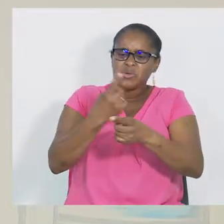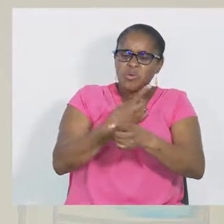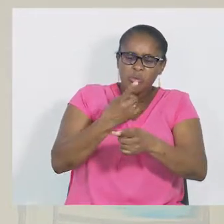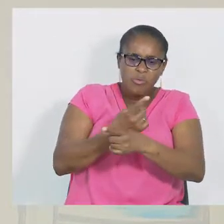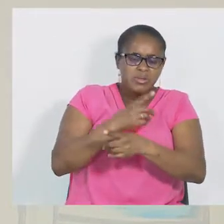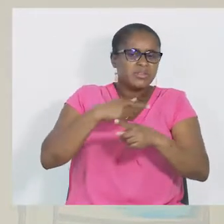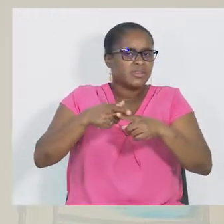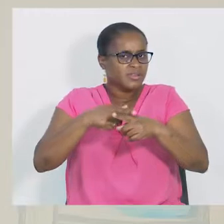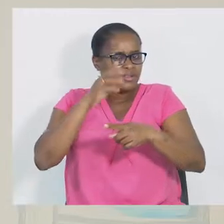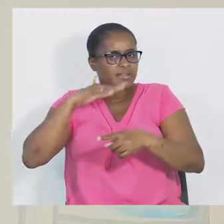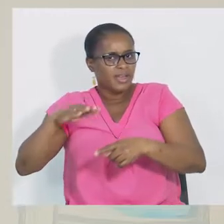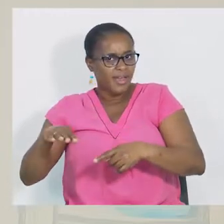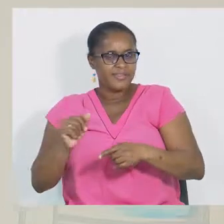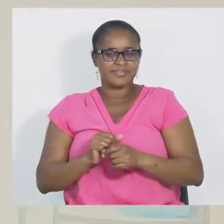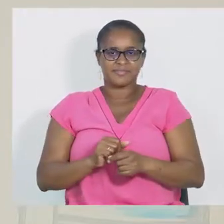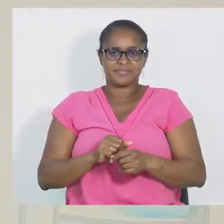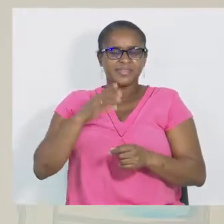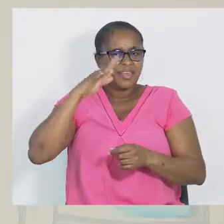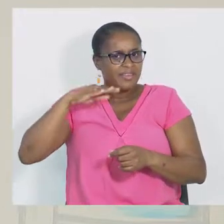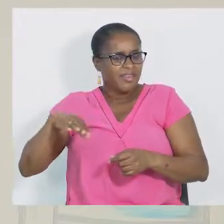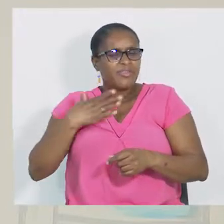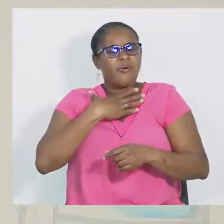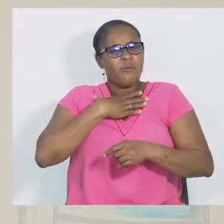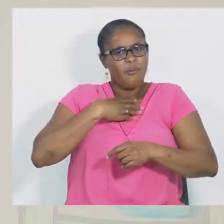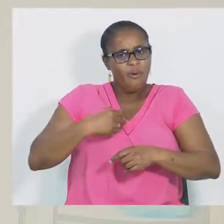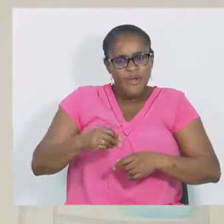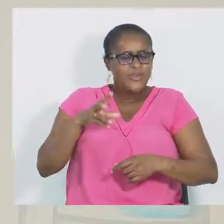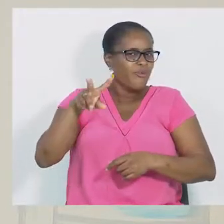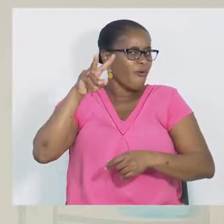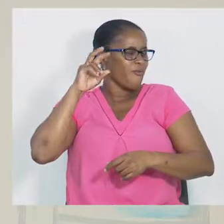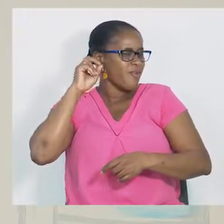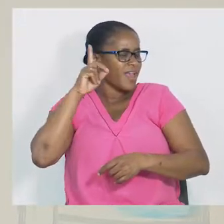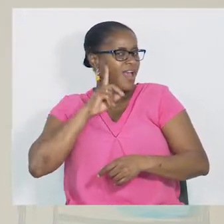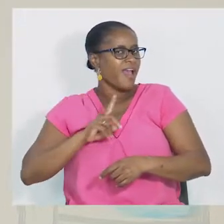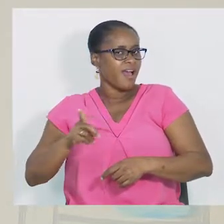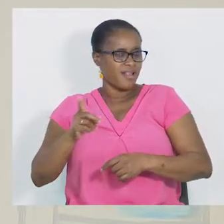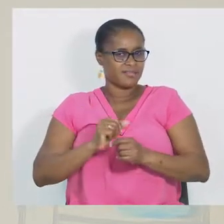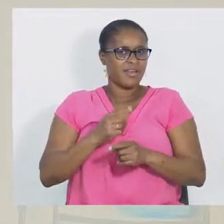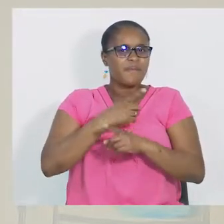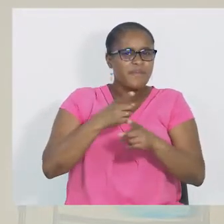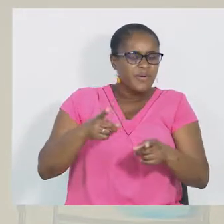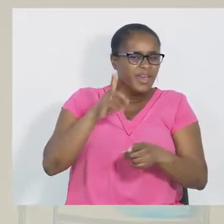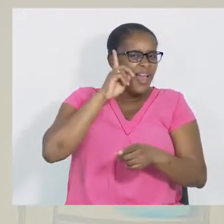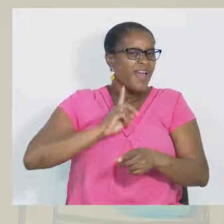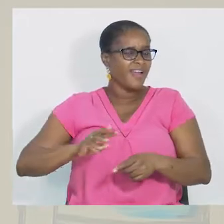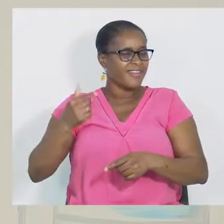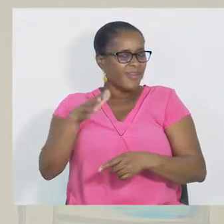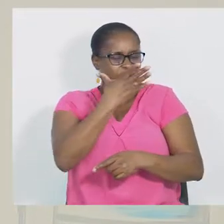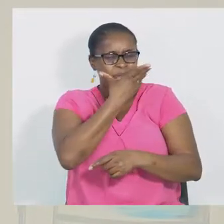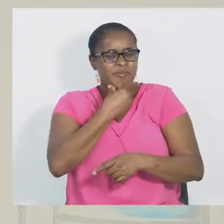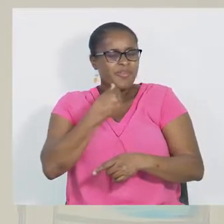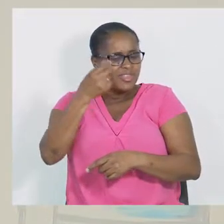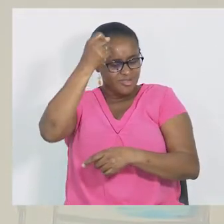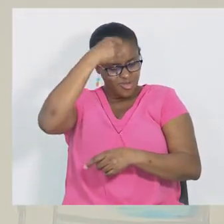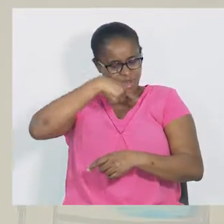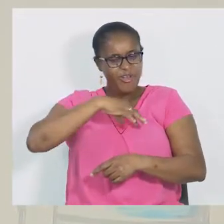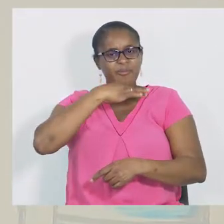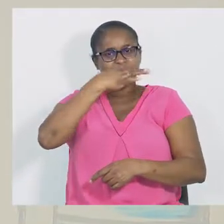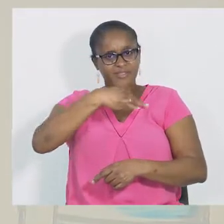de Tilaia. Tilaia era uma senhora idosa, era muito apreciada pelos